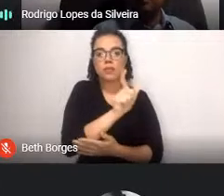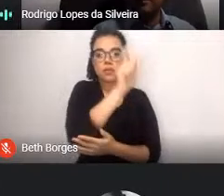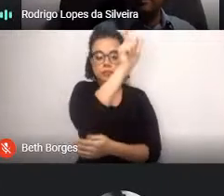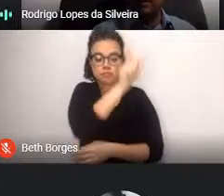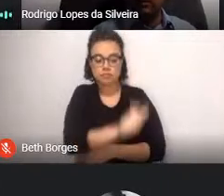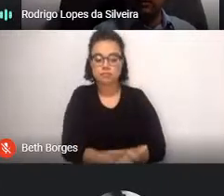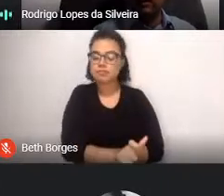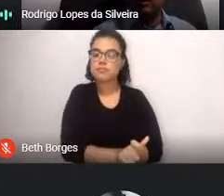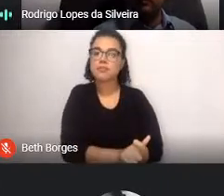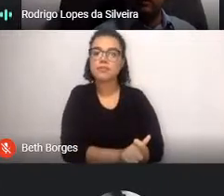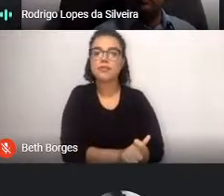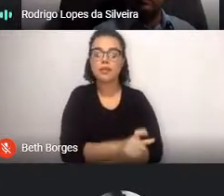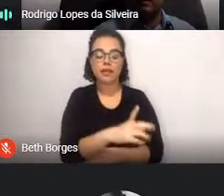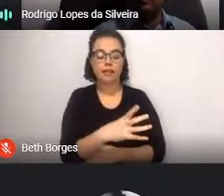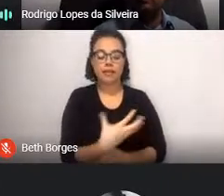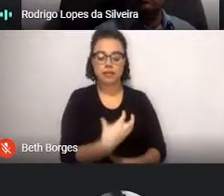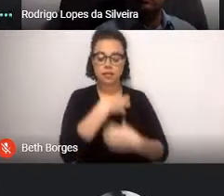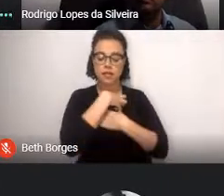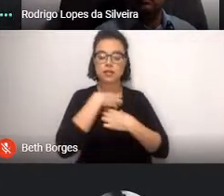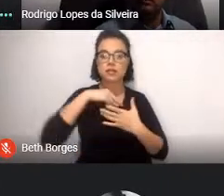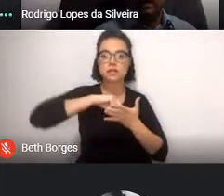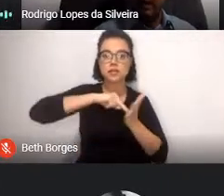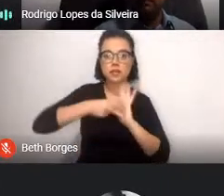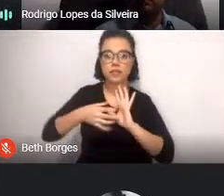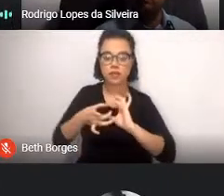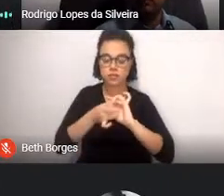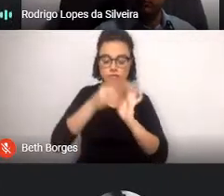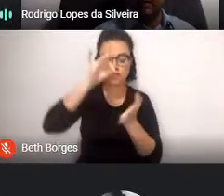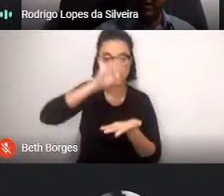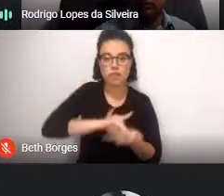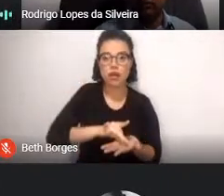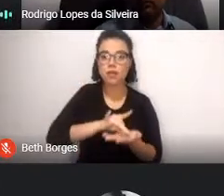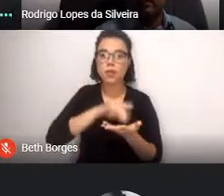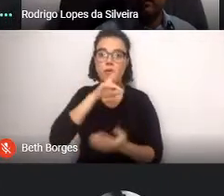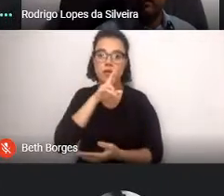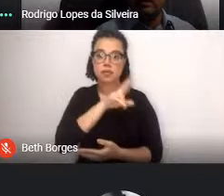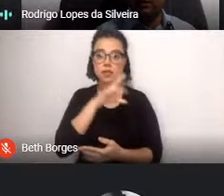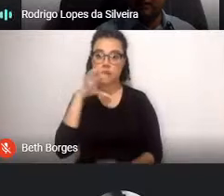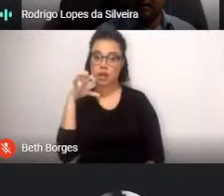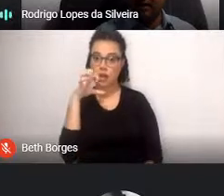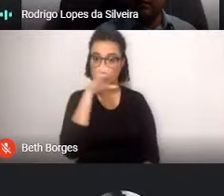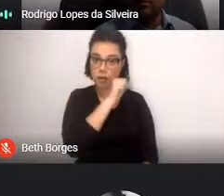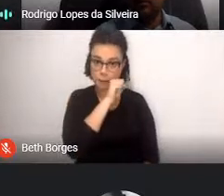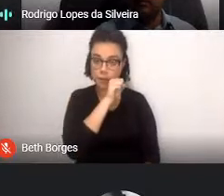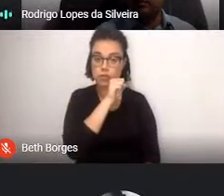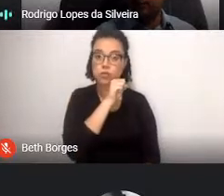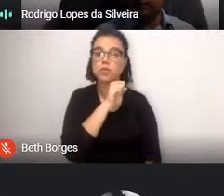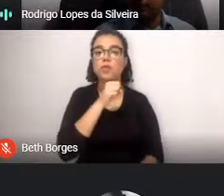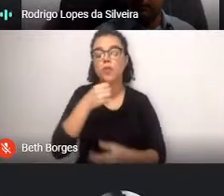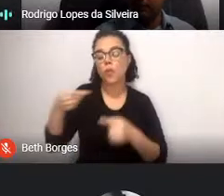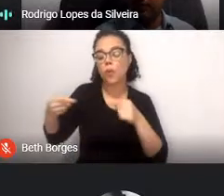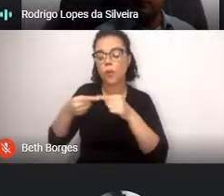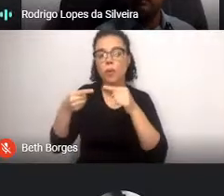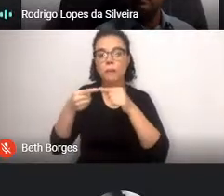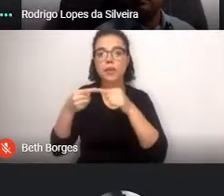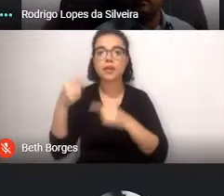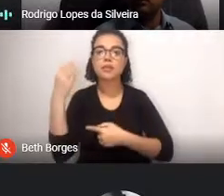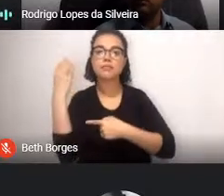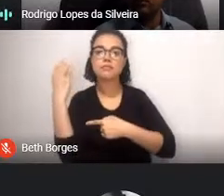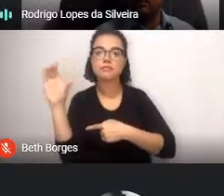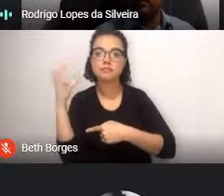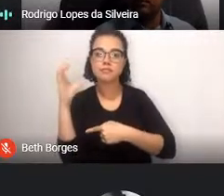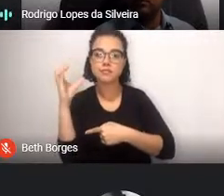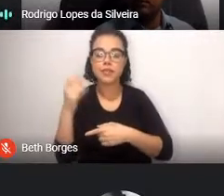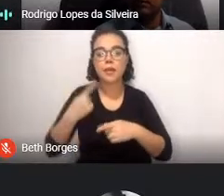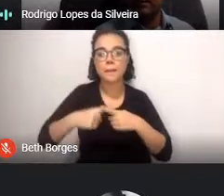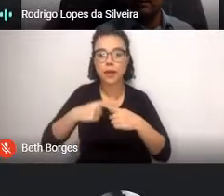De uma maneira mais significativa, um resultado rápido, pautado em evidências científicas, pois hoje a hipnose tem toda